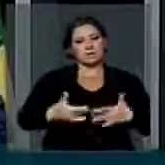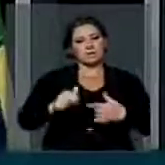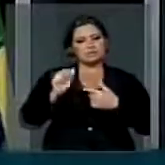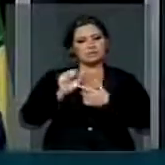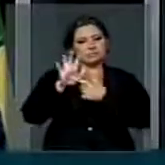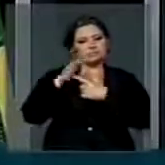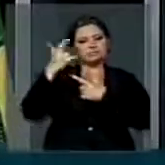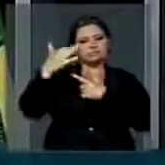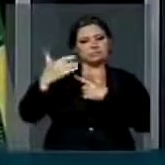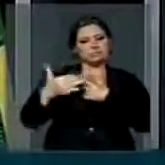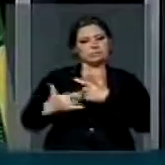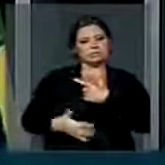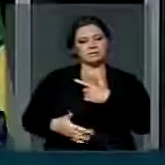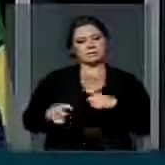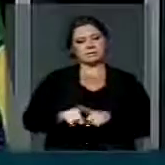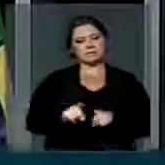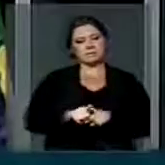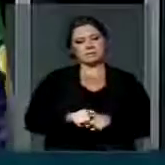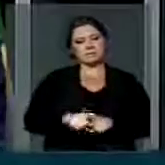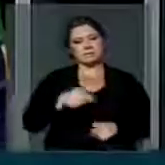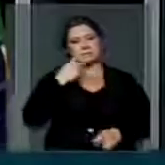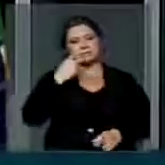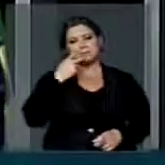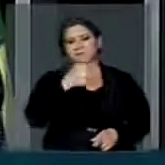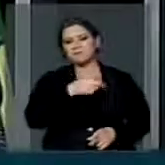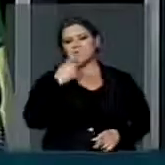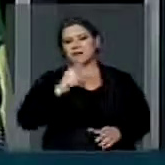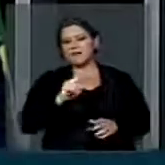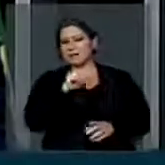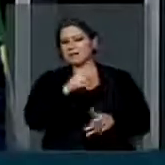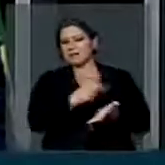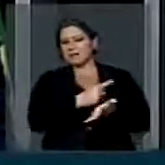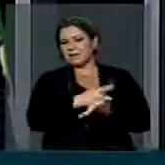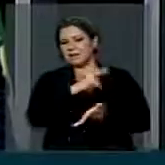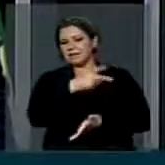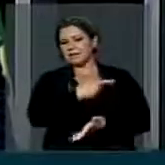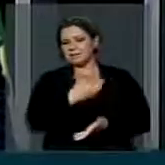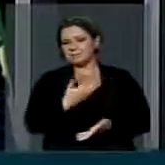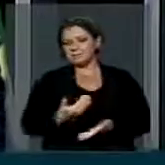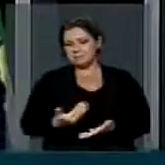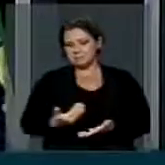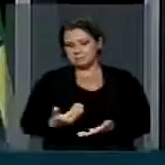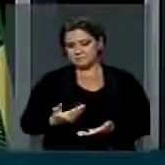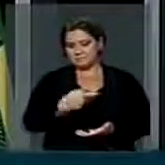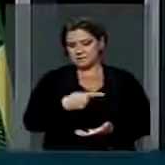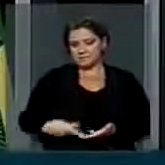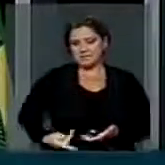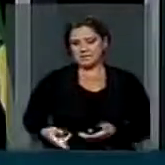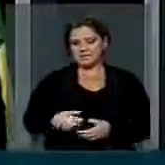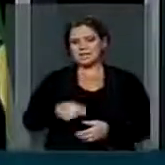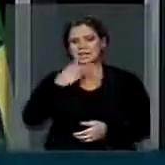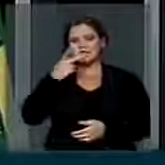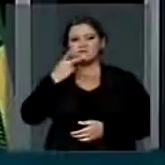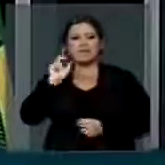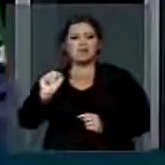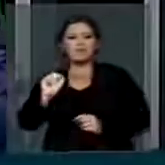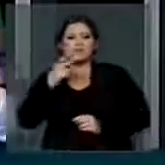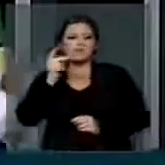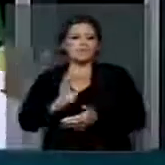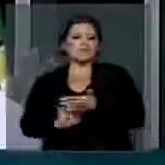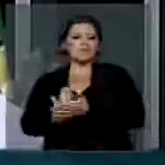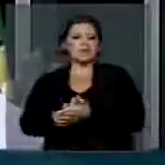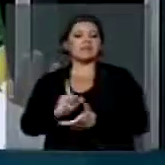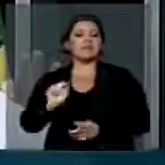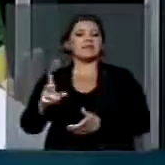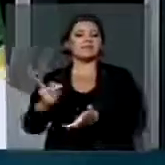apresentação, e ele próprio, para não se indispor com a presidência da República, se esquivou de responder se era ele que estava certo ou